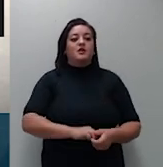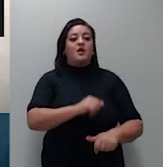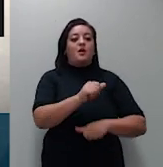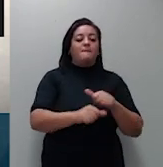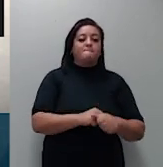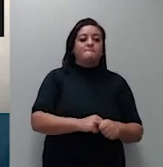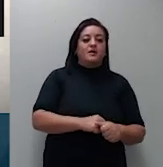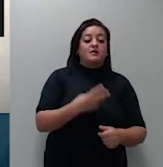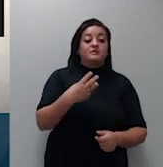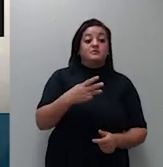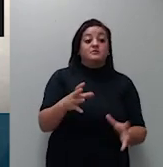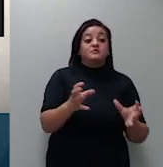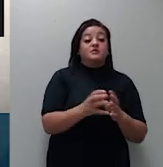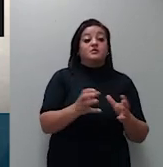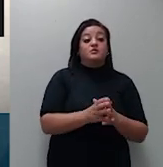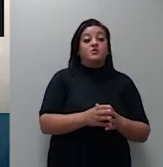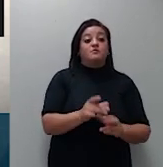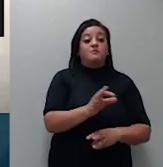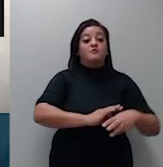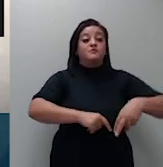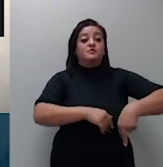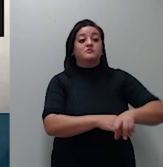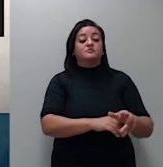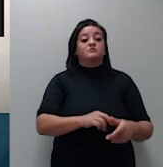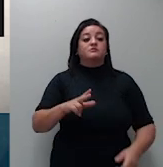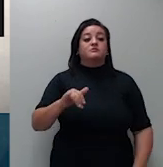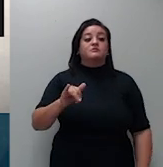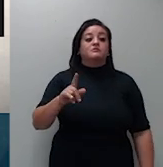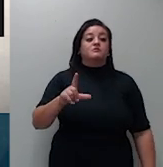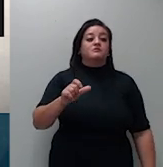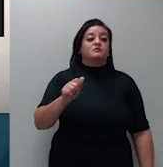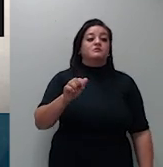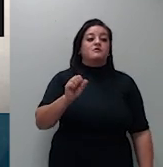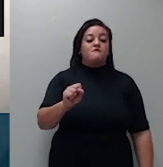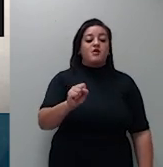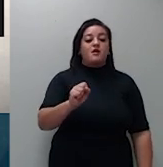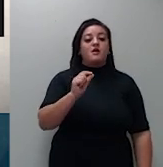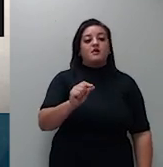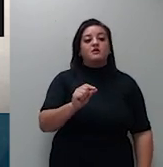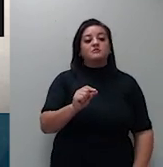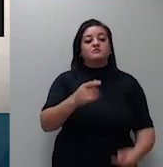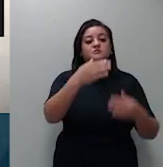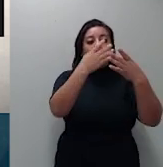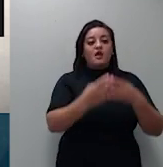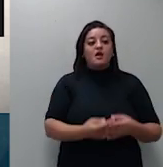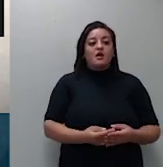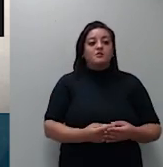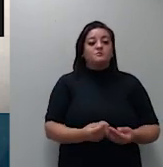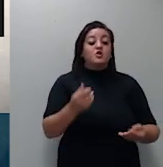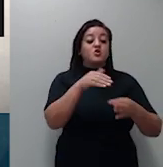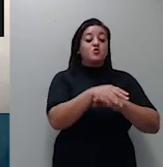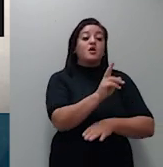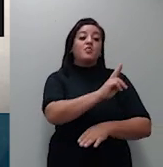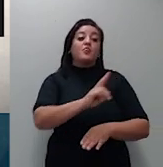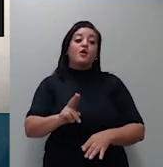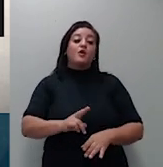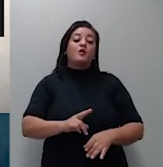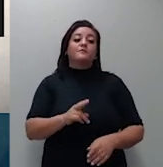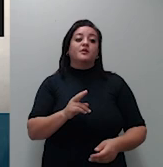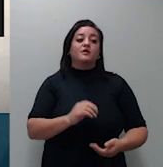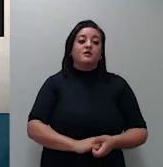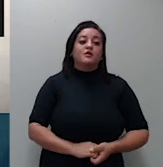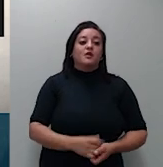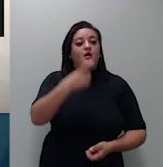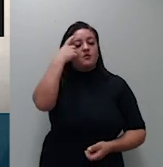turma relator o ministro vilas-boas poema sobre acréscimo sobrenome com a ideia de